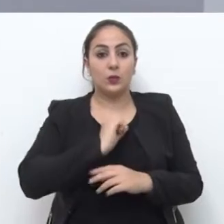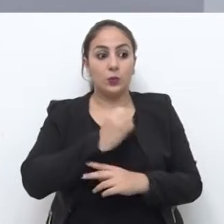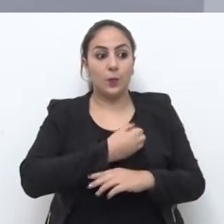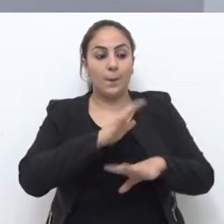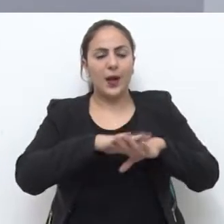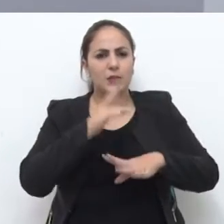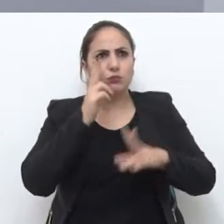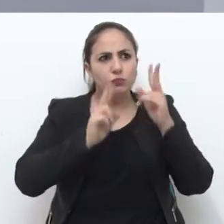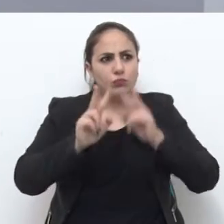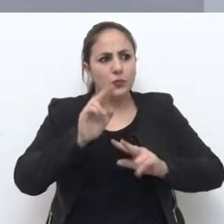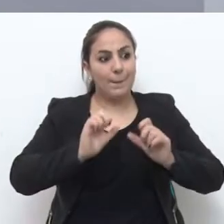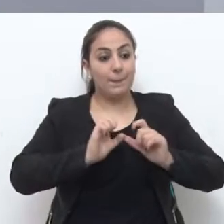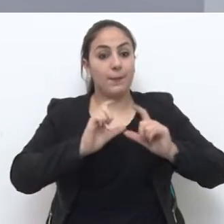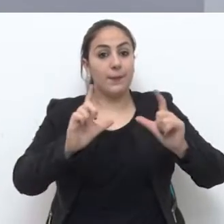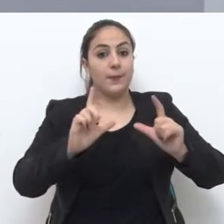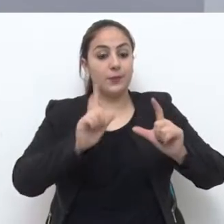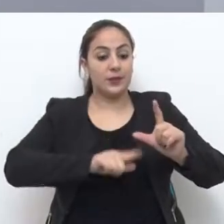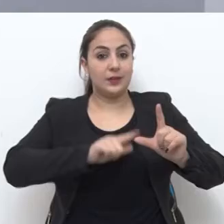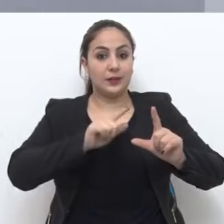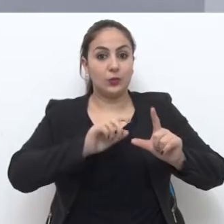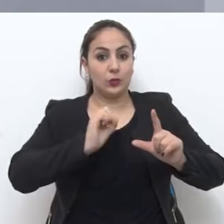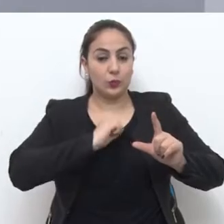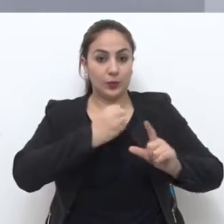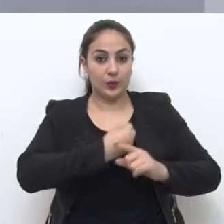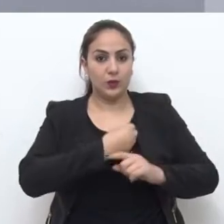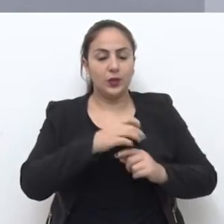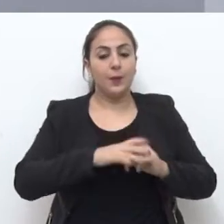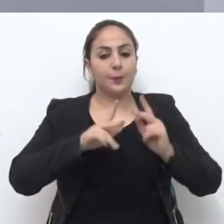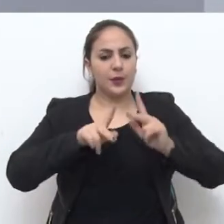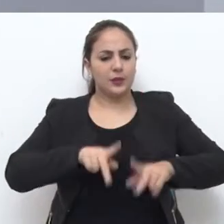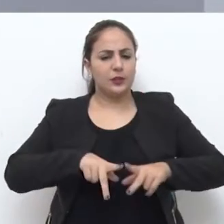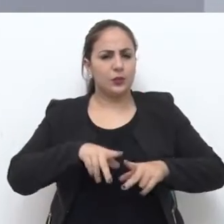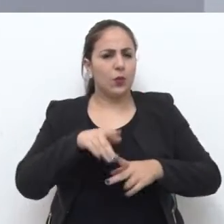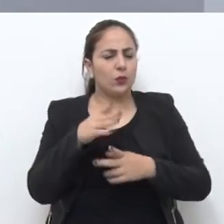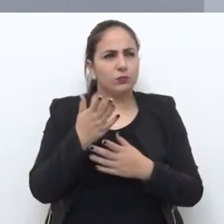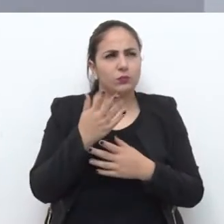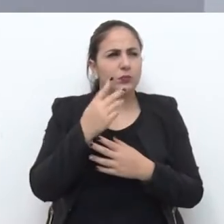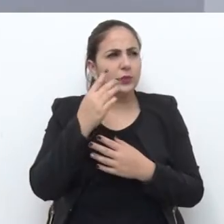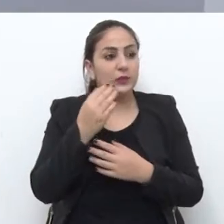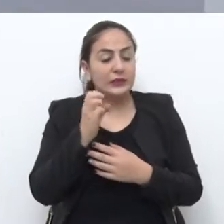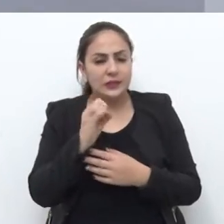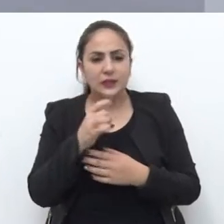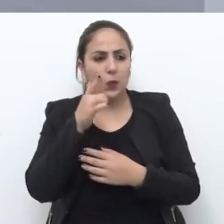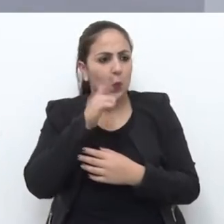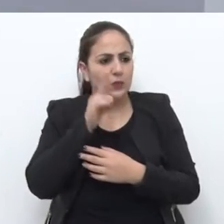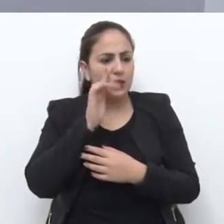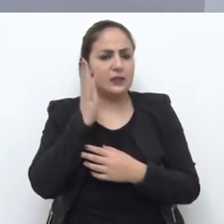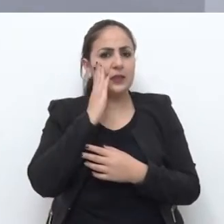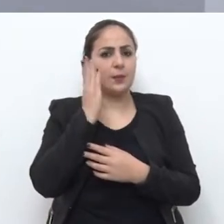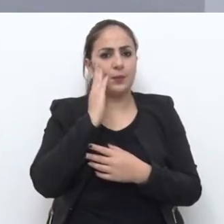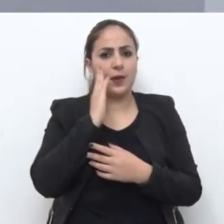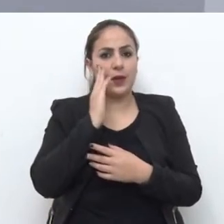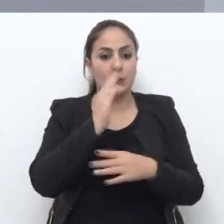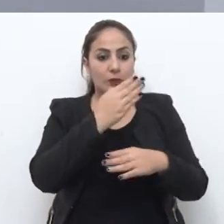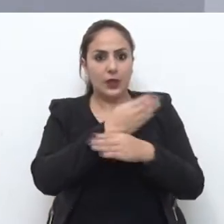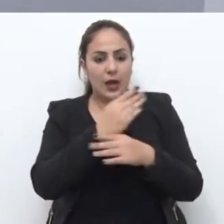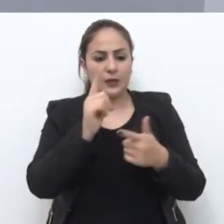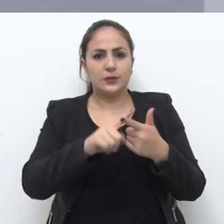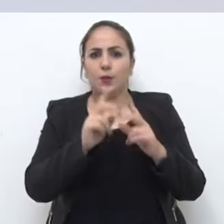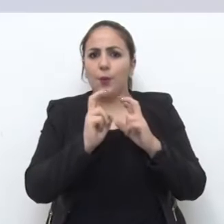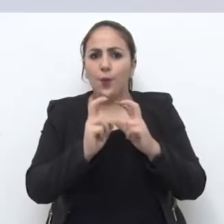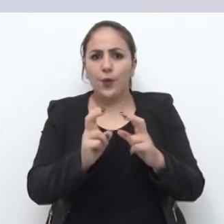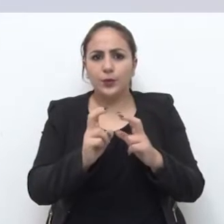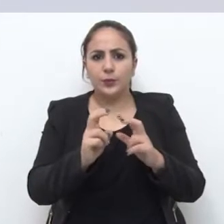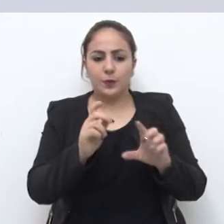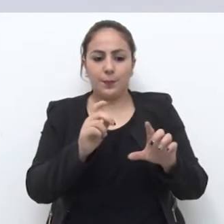mais visível, maior, para que a pessoa não identifique o táxi ou a lotação ou o ônibus pela placa, e sim por esse número,